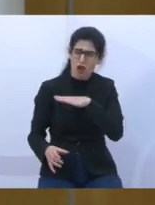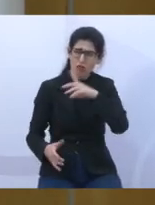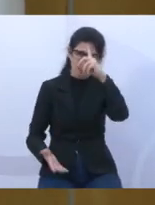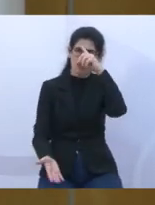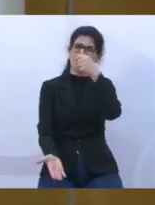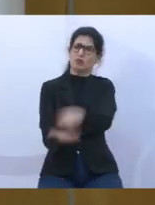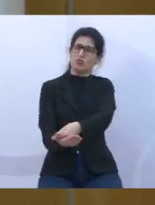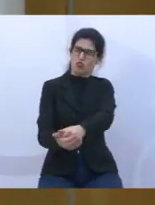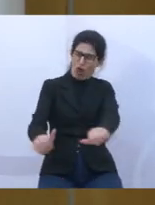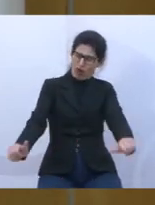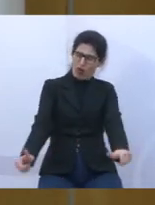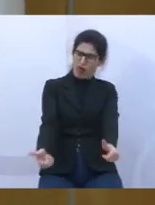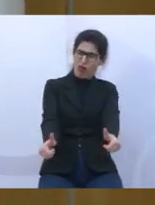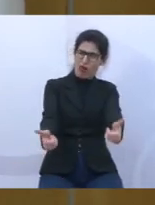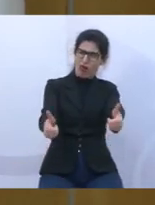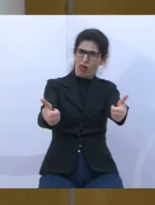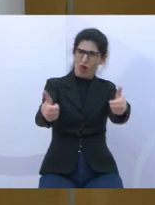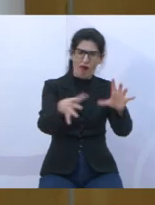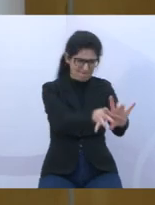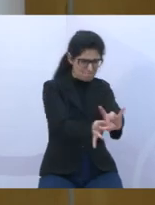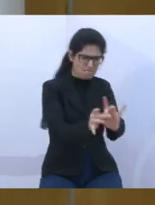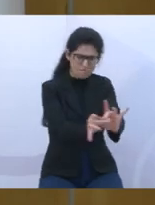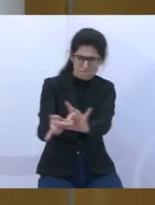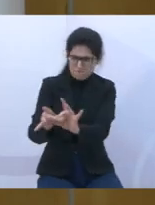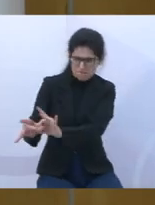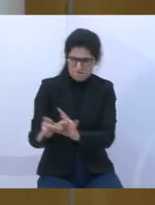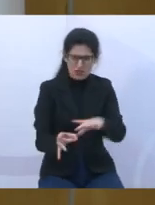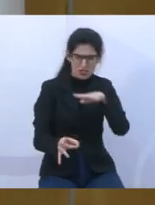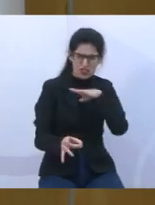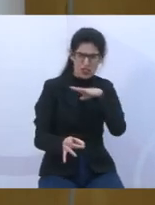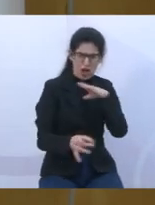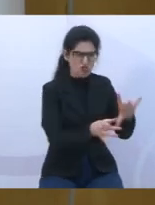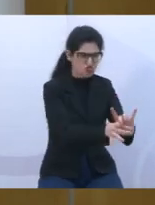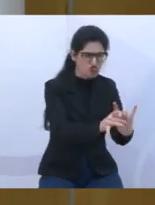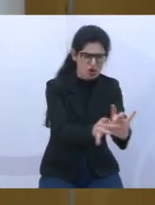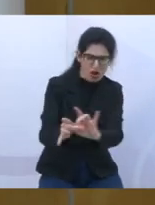ambas as cidades as cidades vizinhas